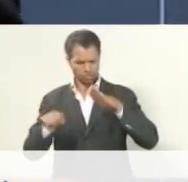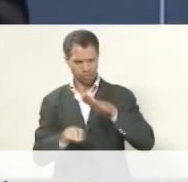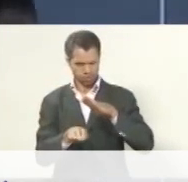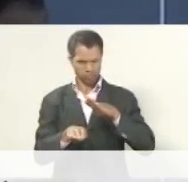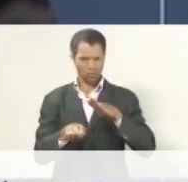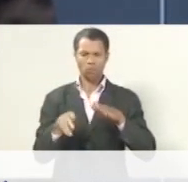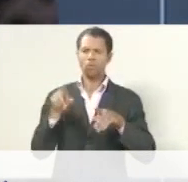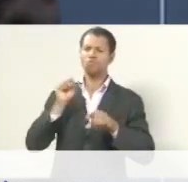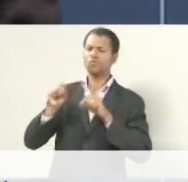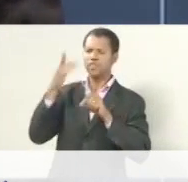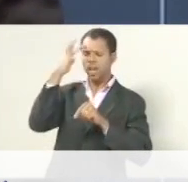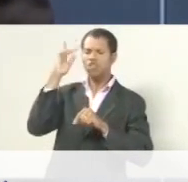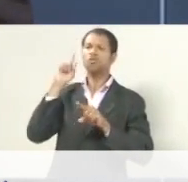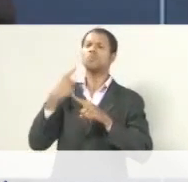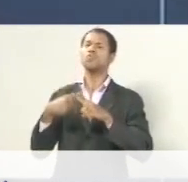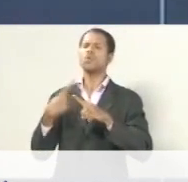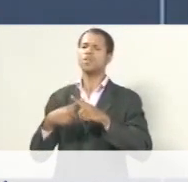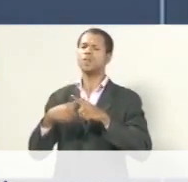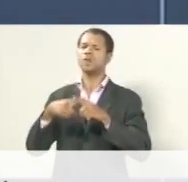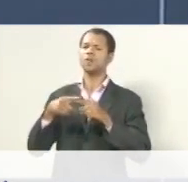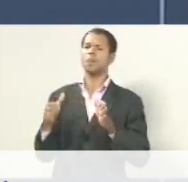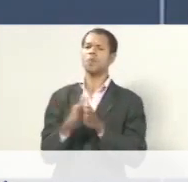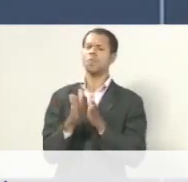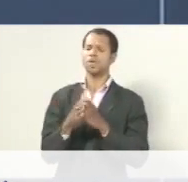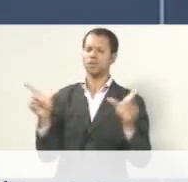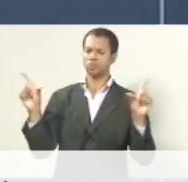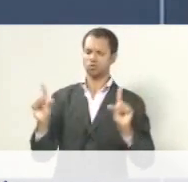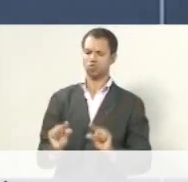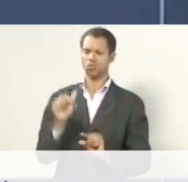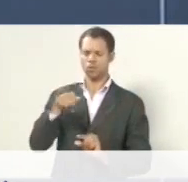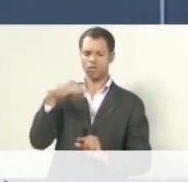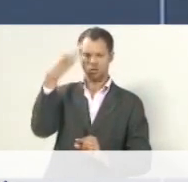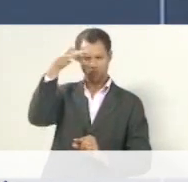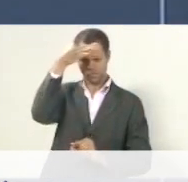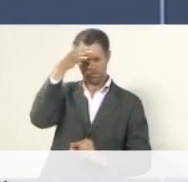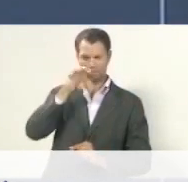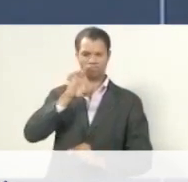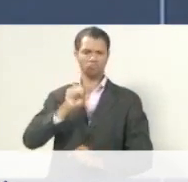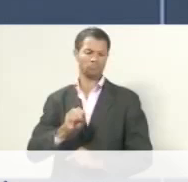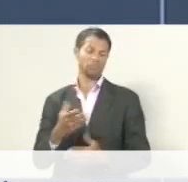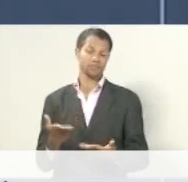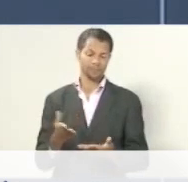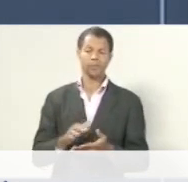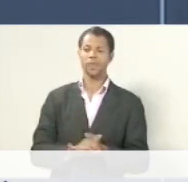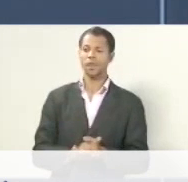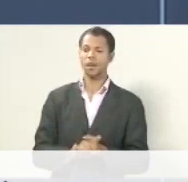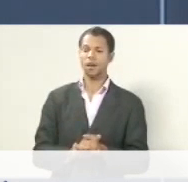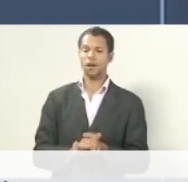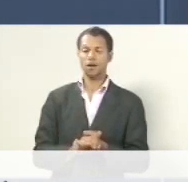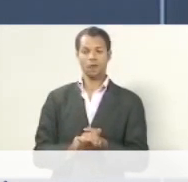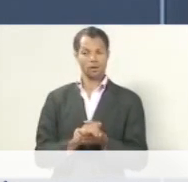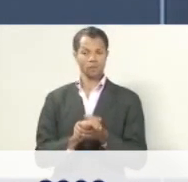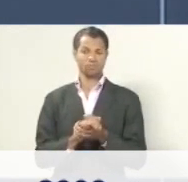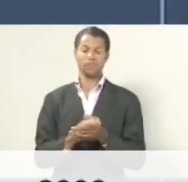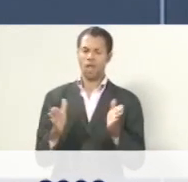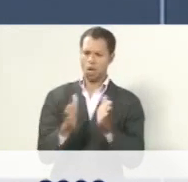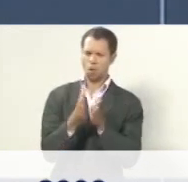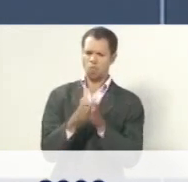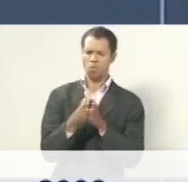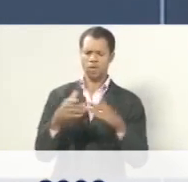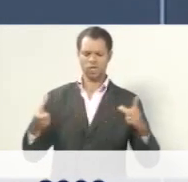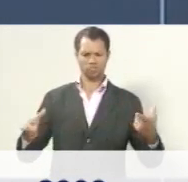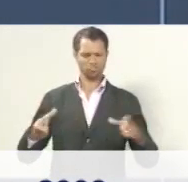queda da pobreza no Espírito Santo tem a ver especialmente com o